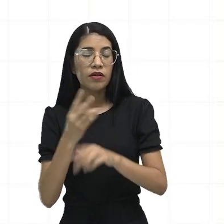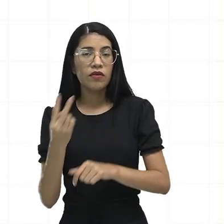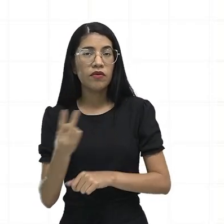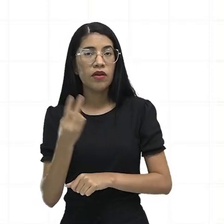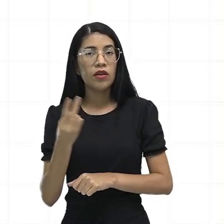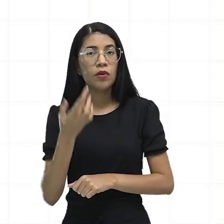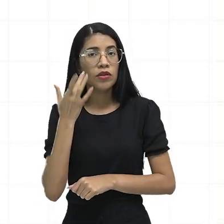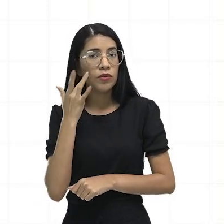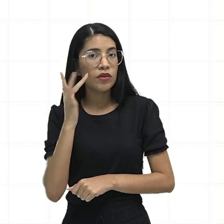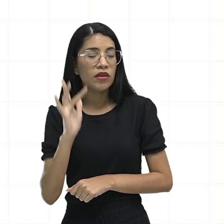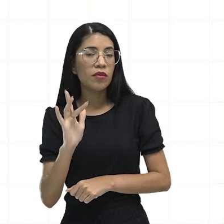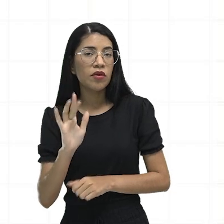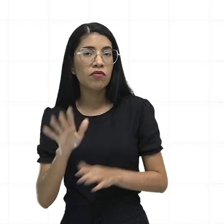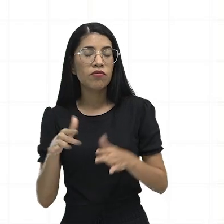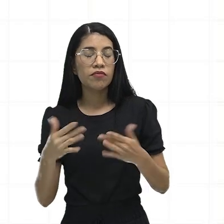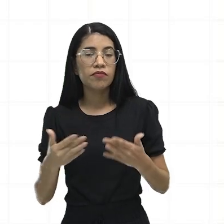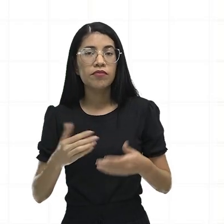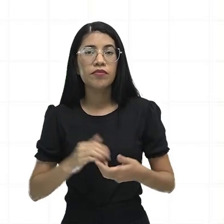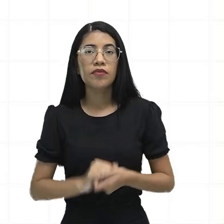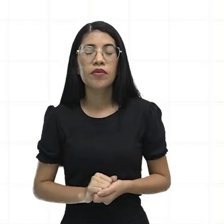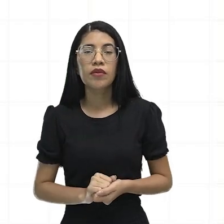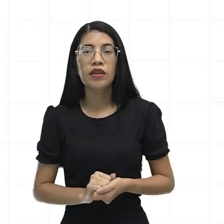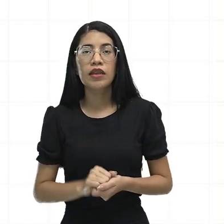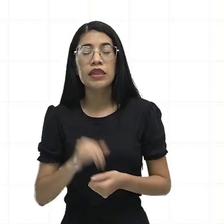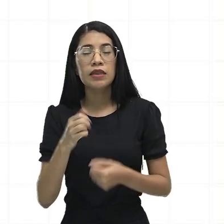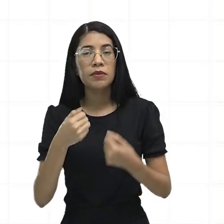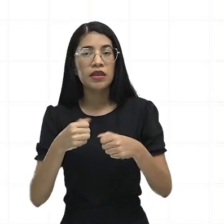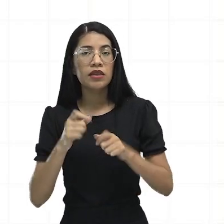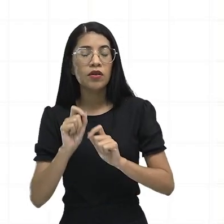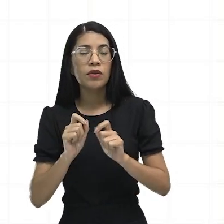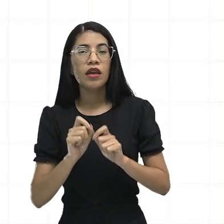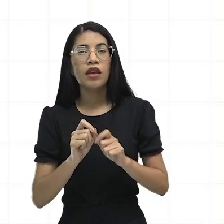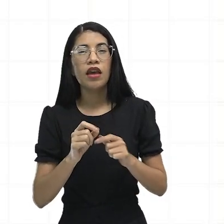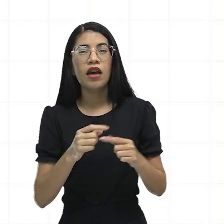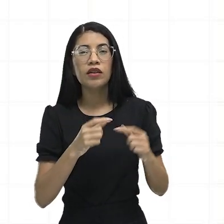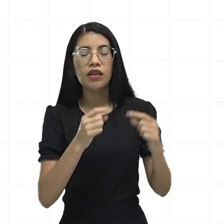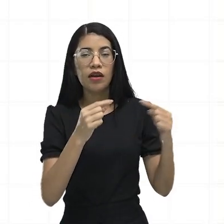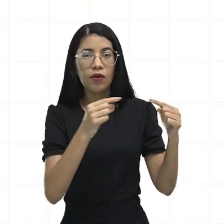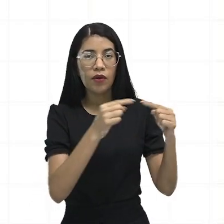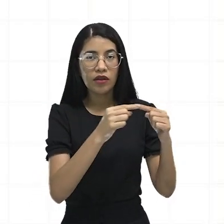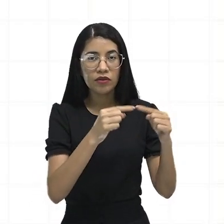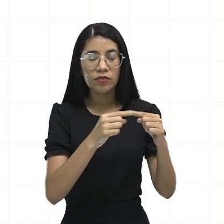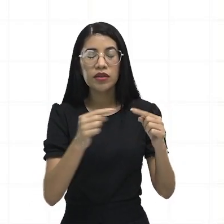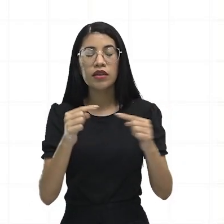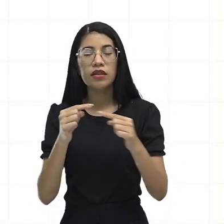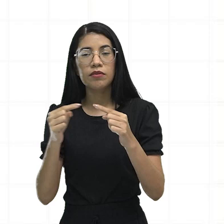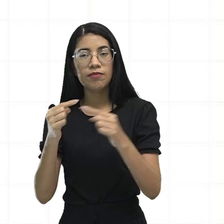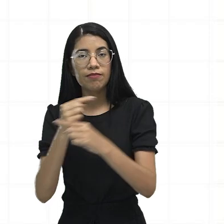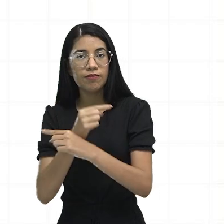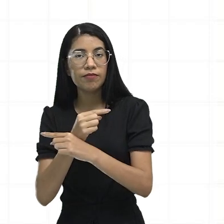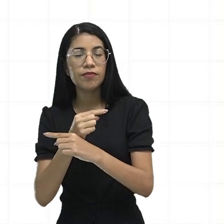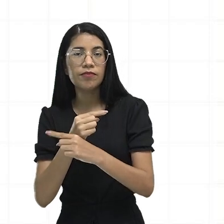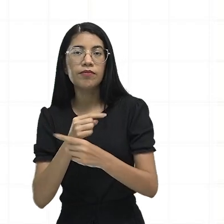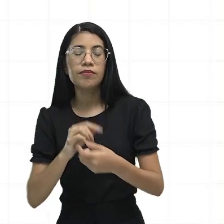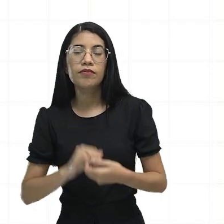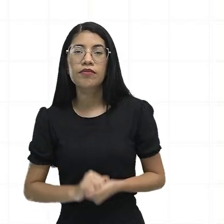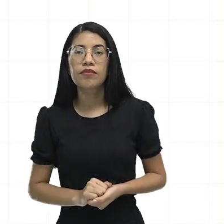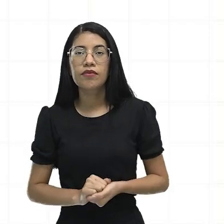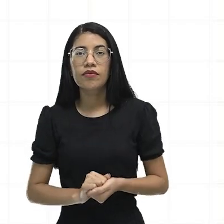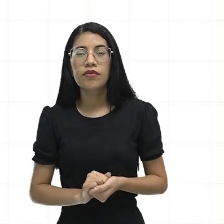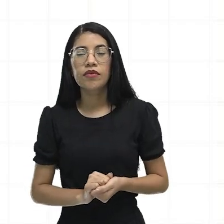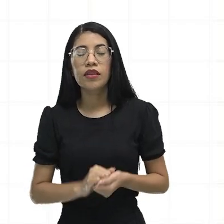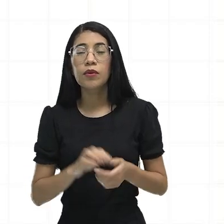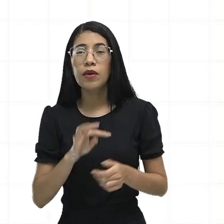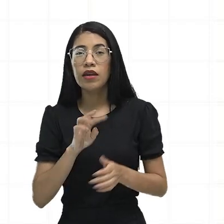valores desconhecidos quando estamos trabalhando com grandezas direta ou inversamente proporcionais.